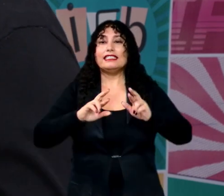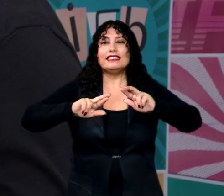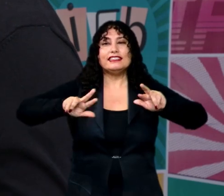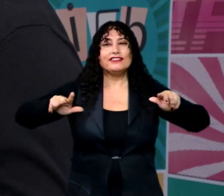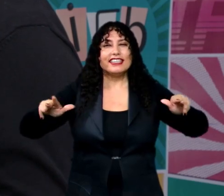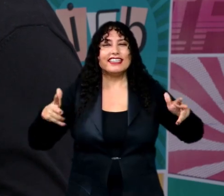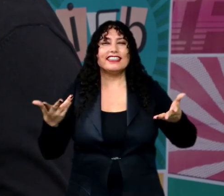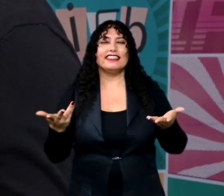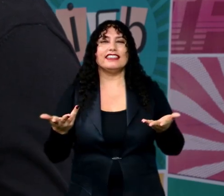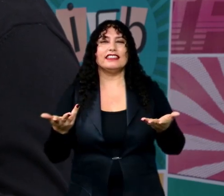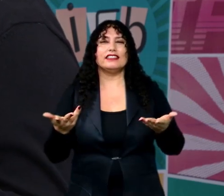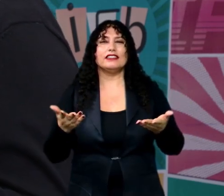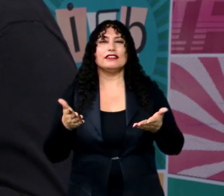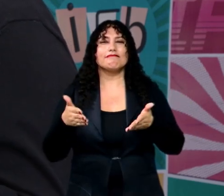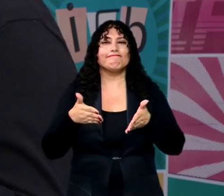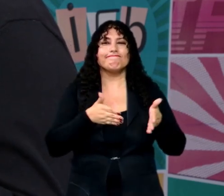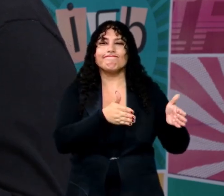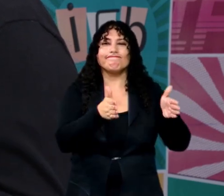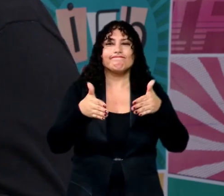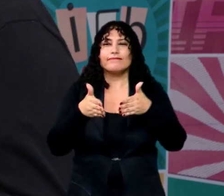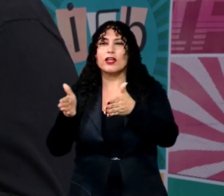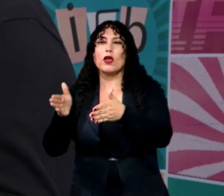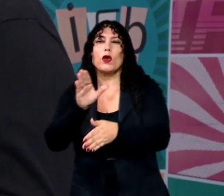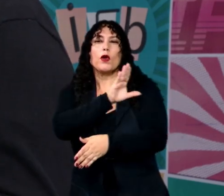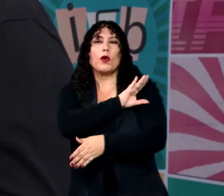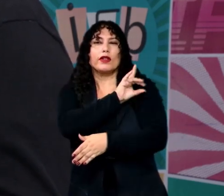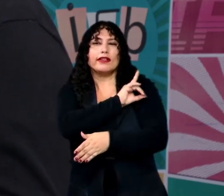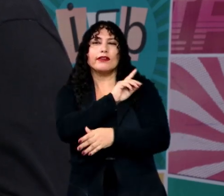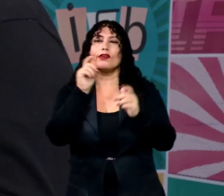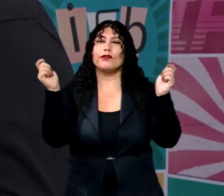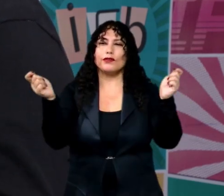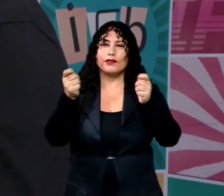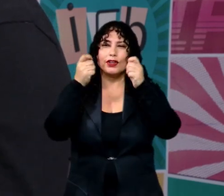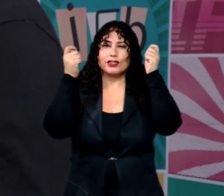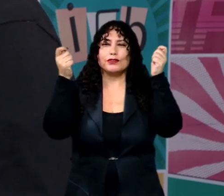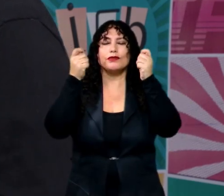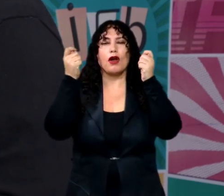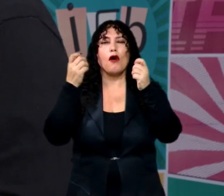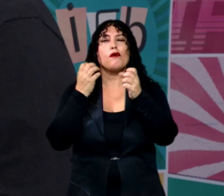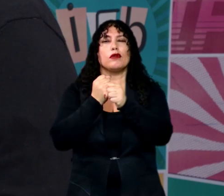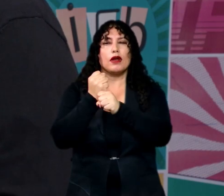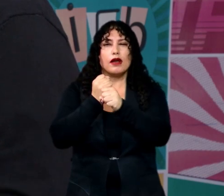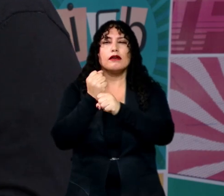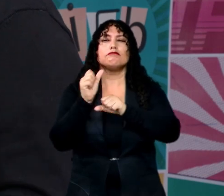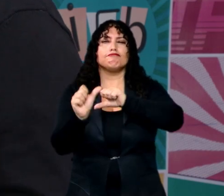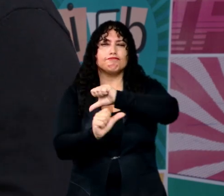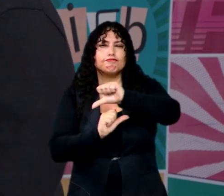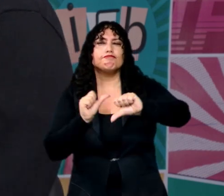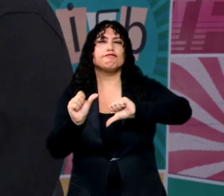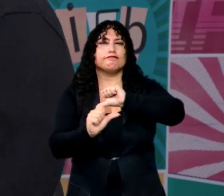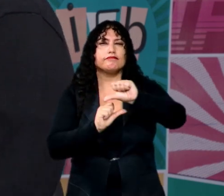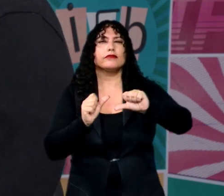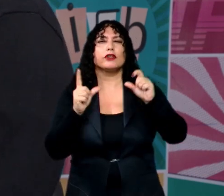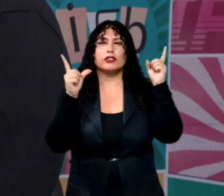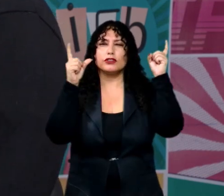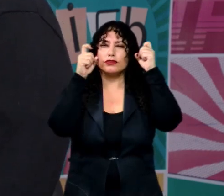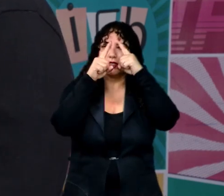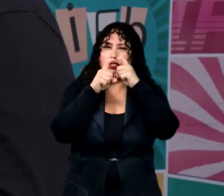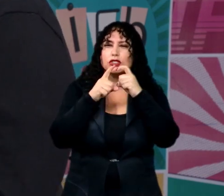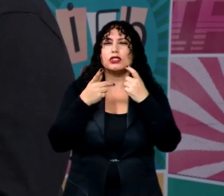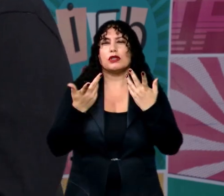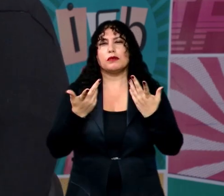diferentes direções e coordenações que o festival foram tendo ao longo dos anos, né? Foi difícil manter